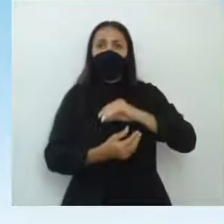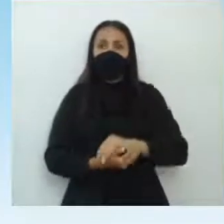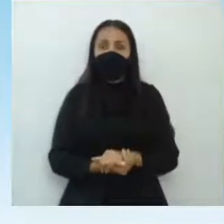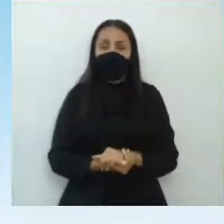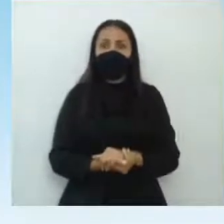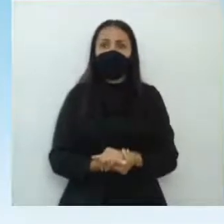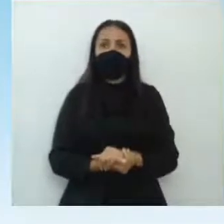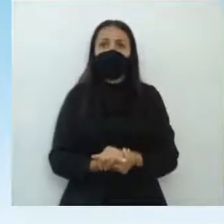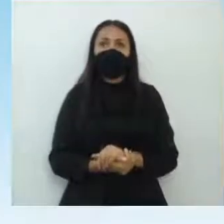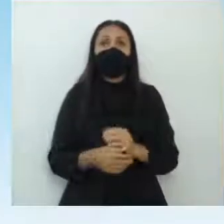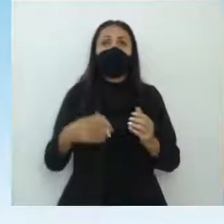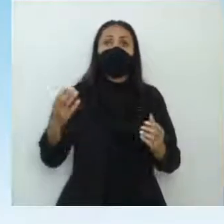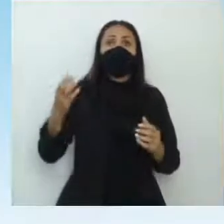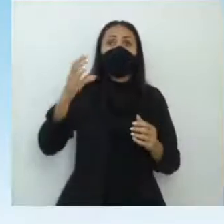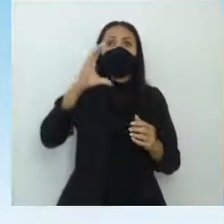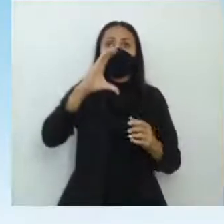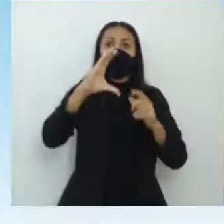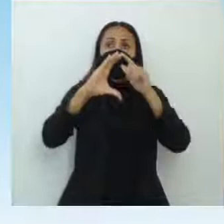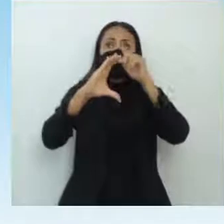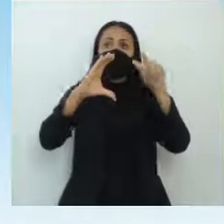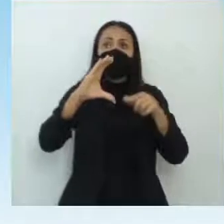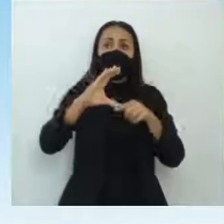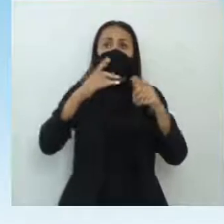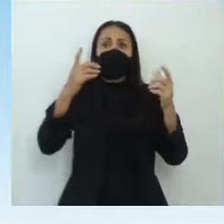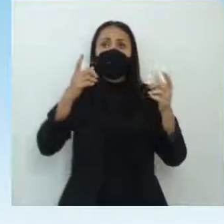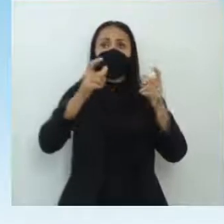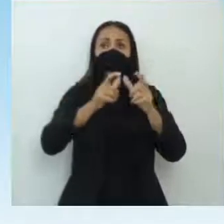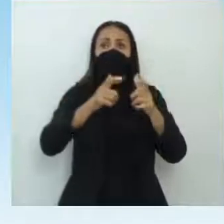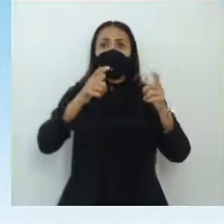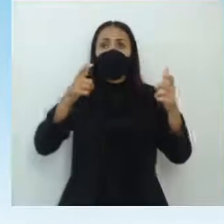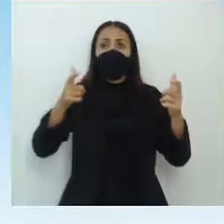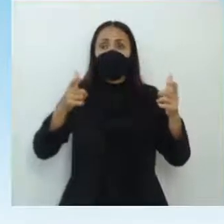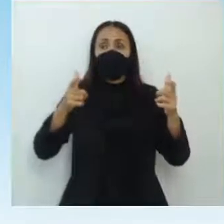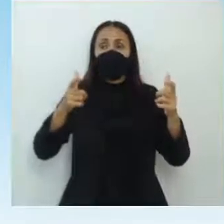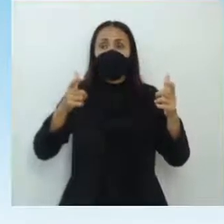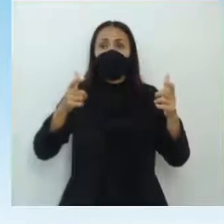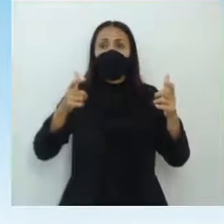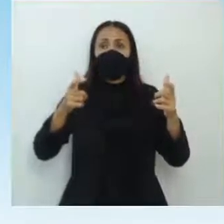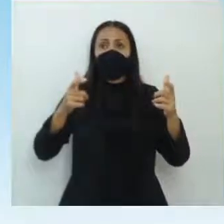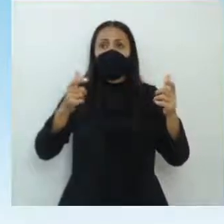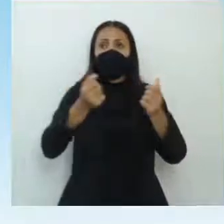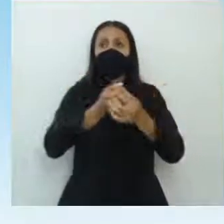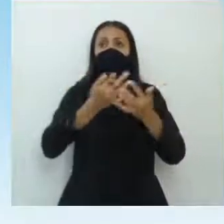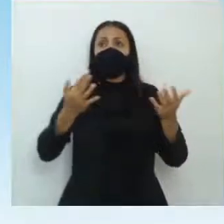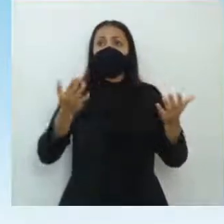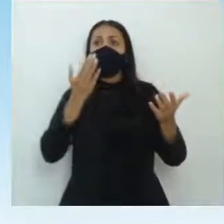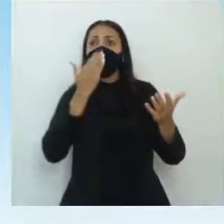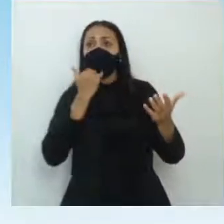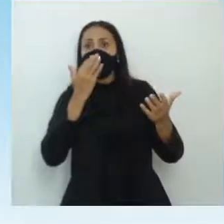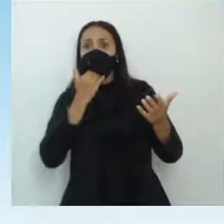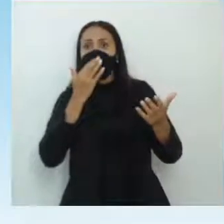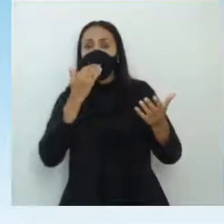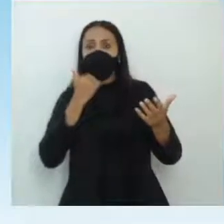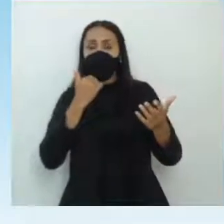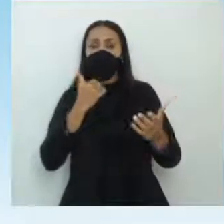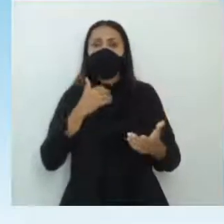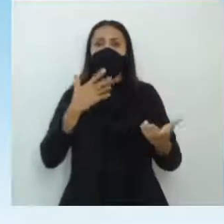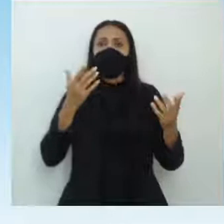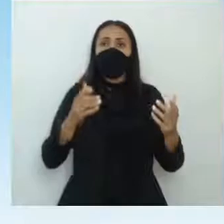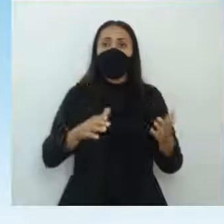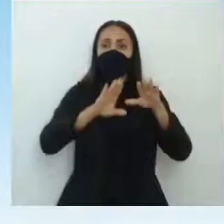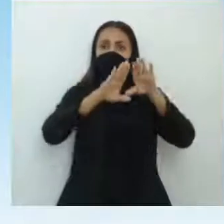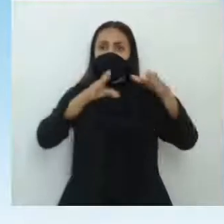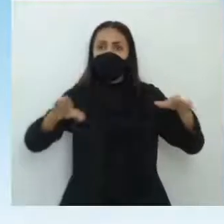físico. Letra C. Promoverão o aumento da disponibilidade de alimento das